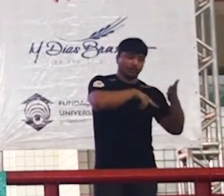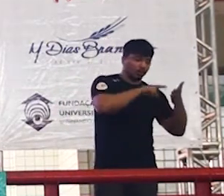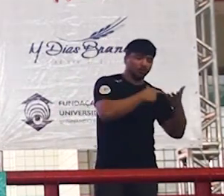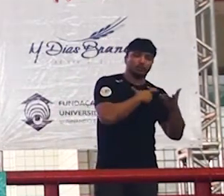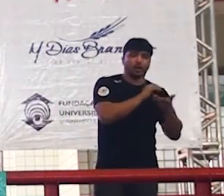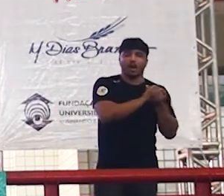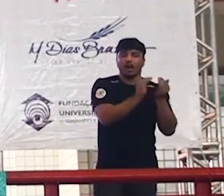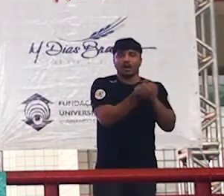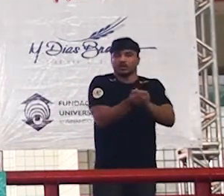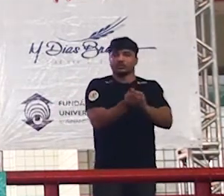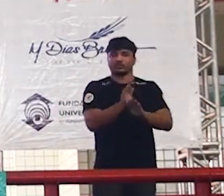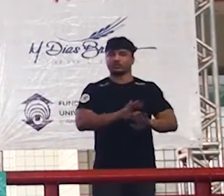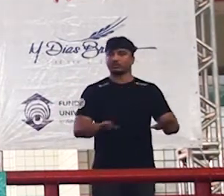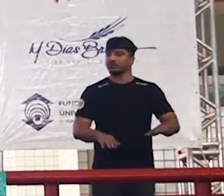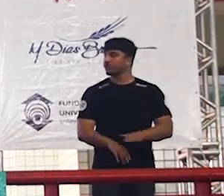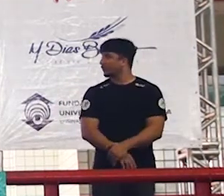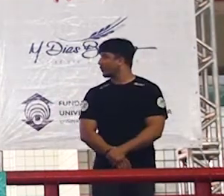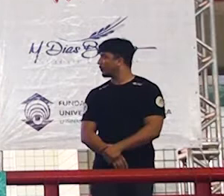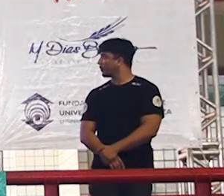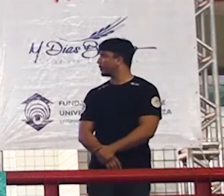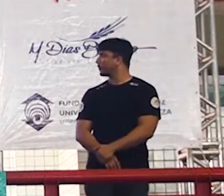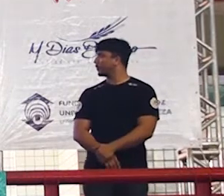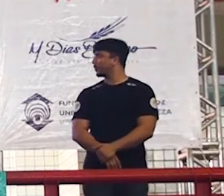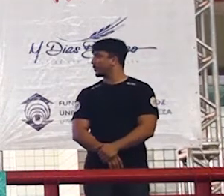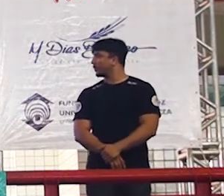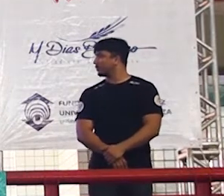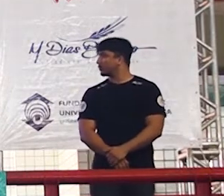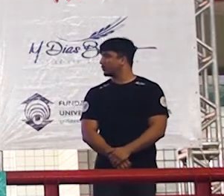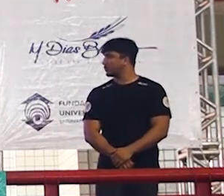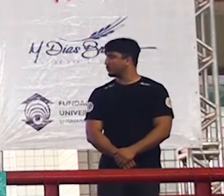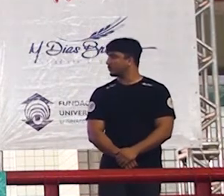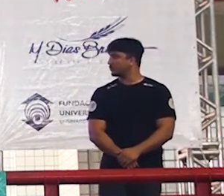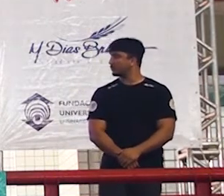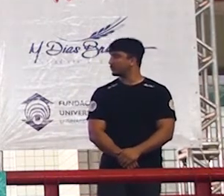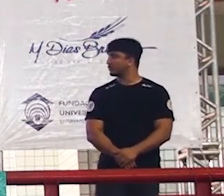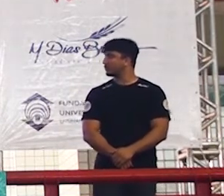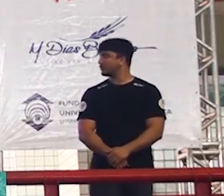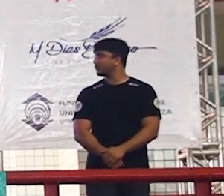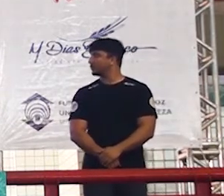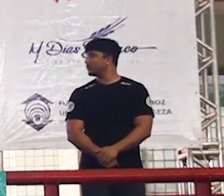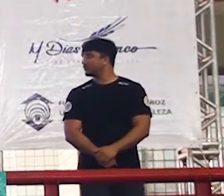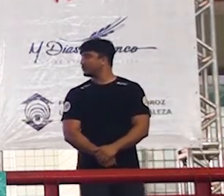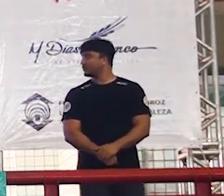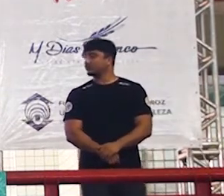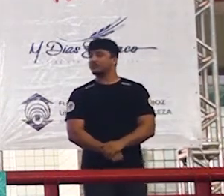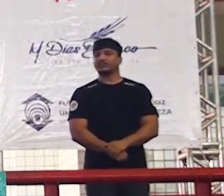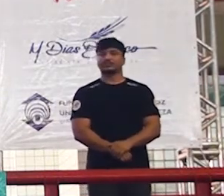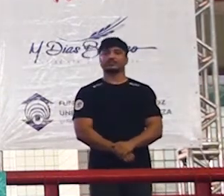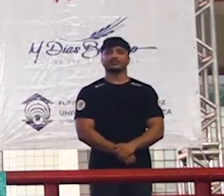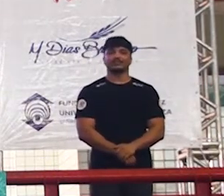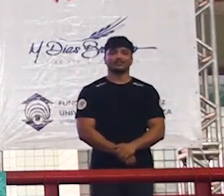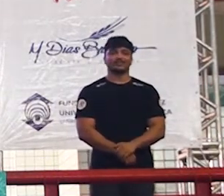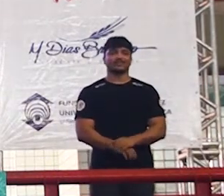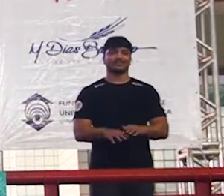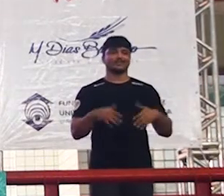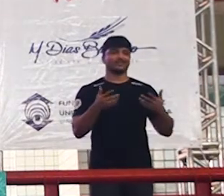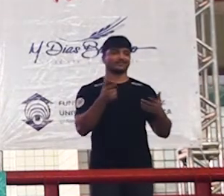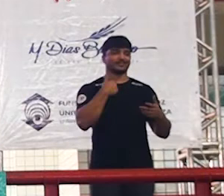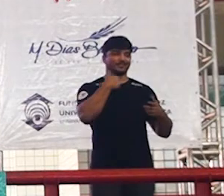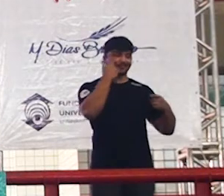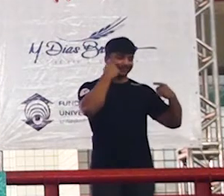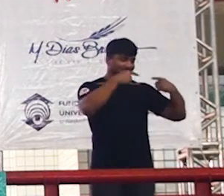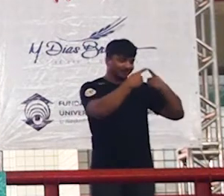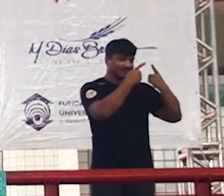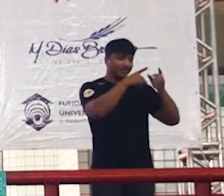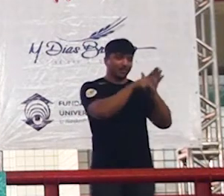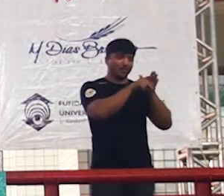arte. Certo? Então olha lá, professor, eu só tenho isso na poesia, eu não posso ter